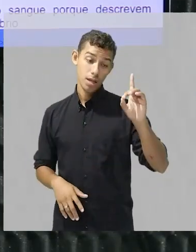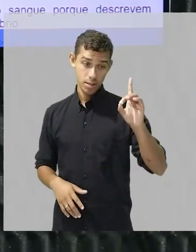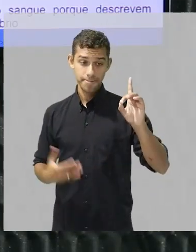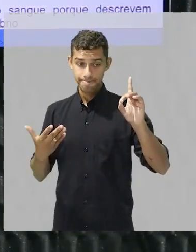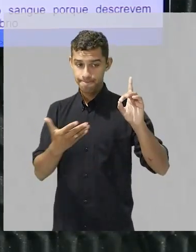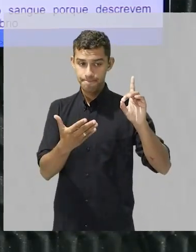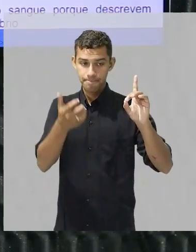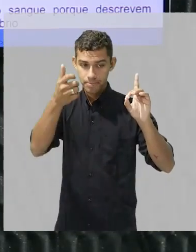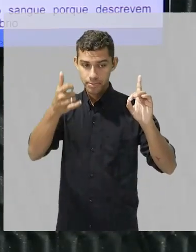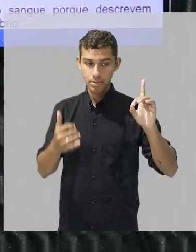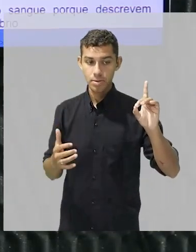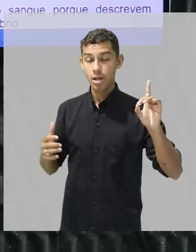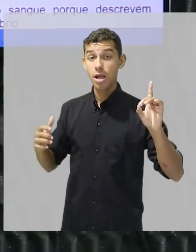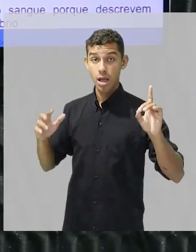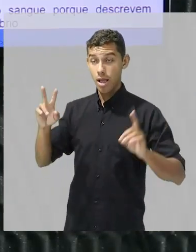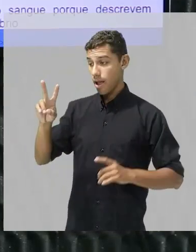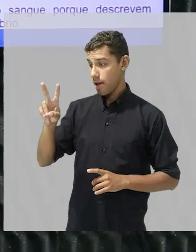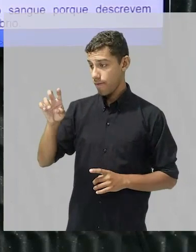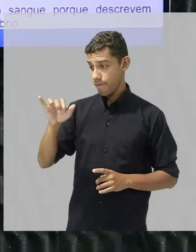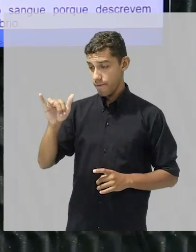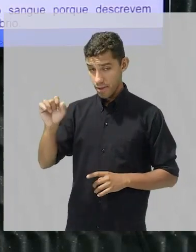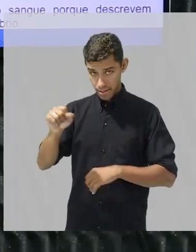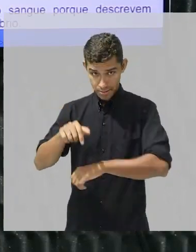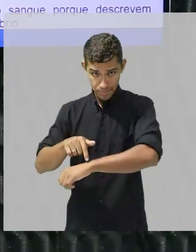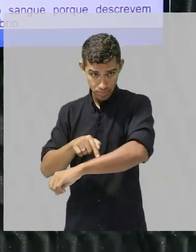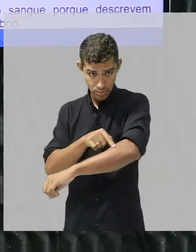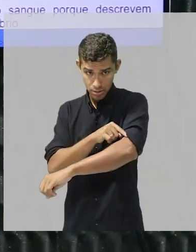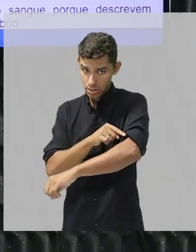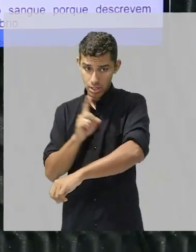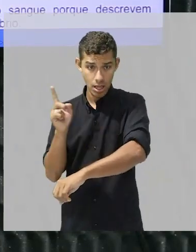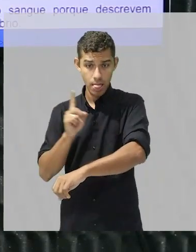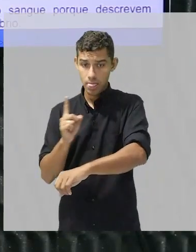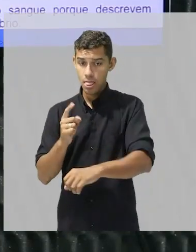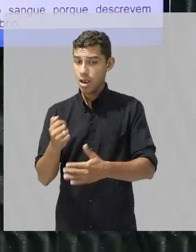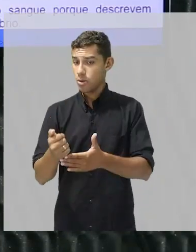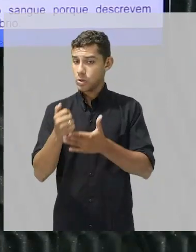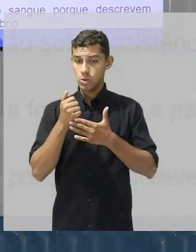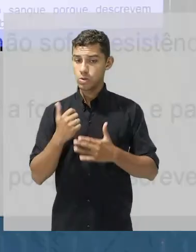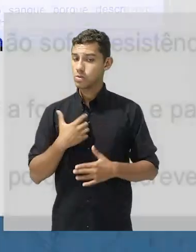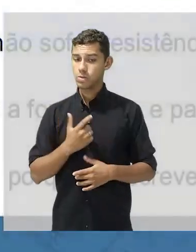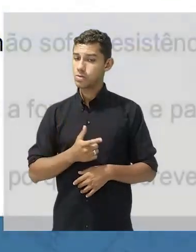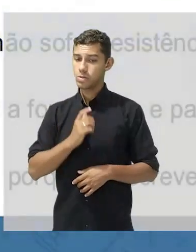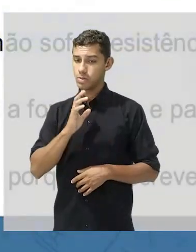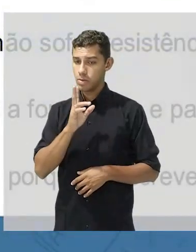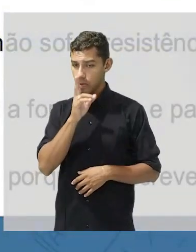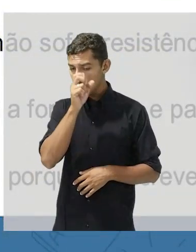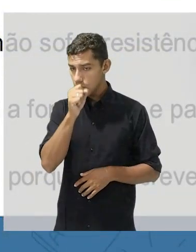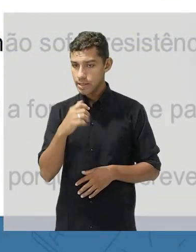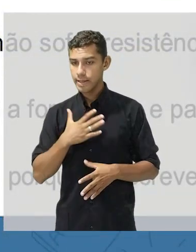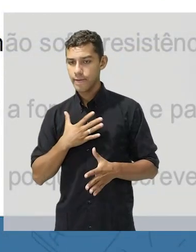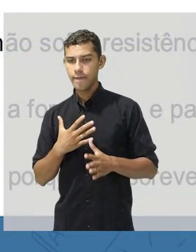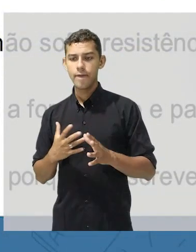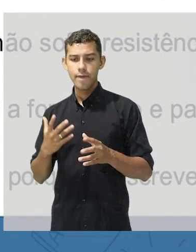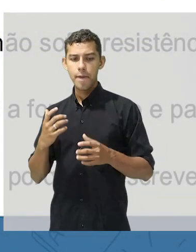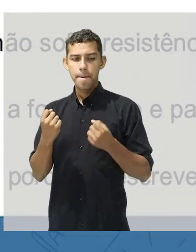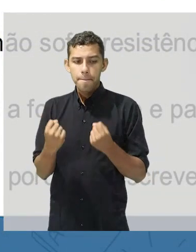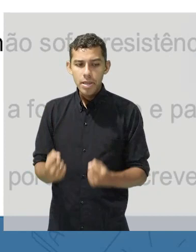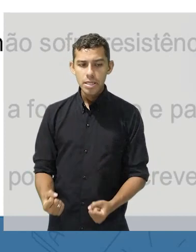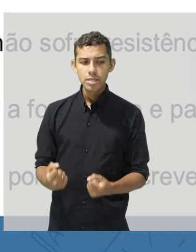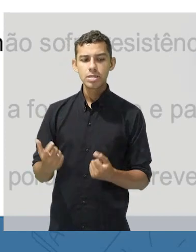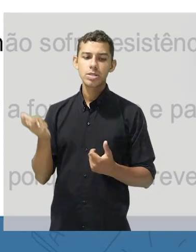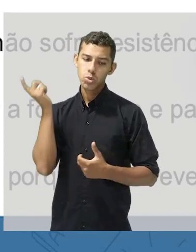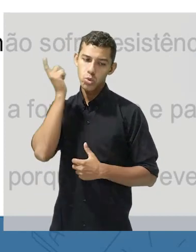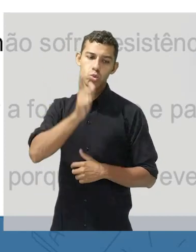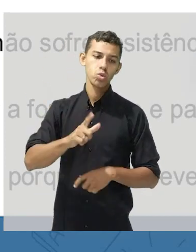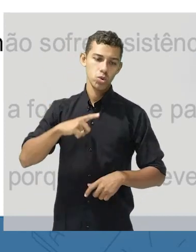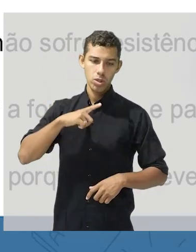D, ele diz o seguinte: às vezes não proporcionam pressão ao sangue para vencer a força-peso e para adquirir